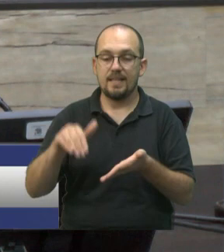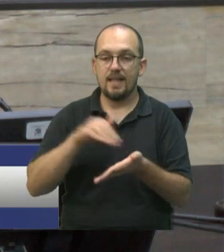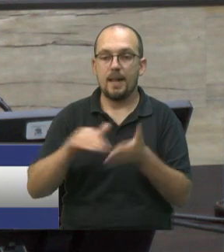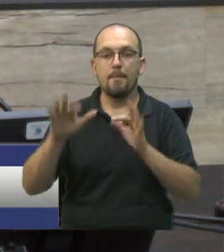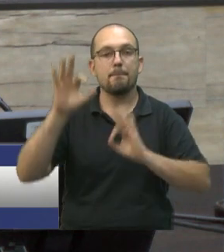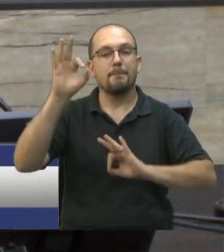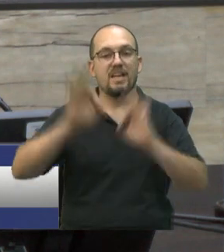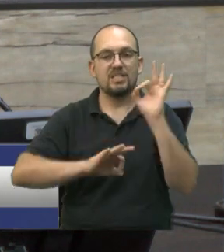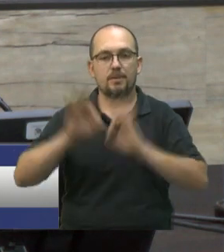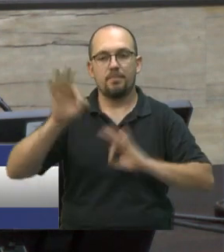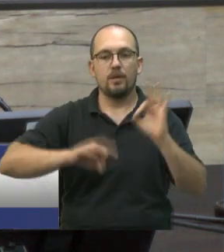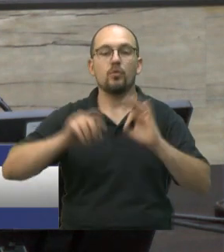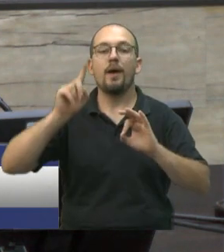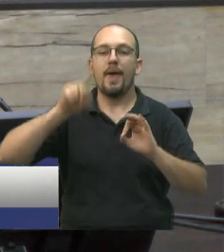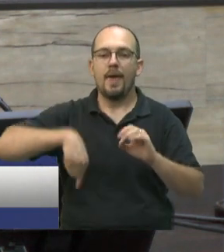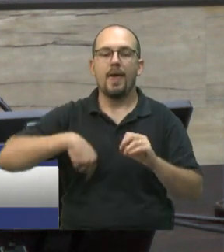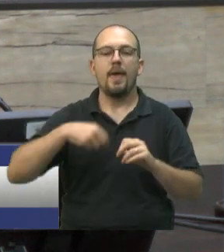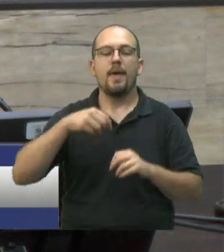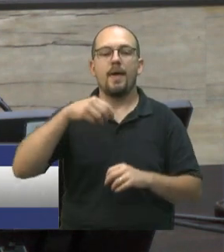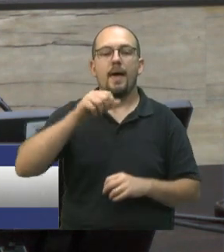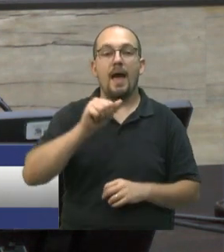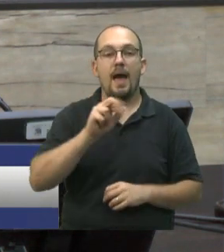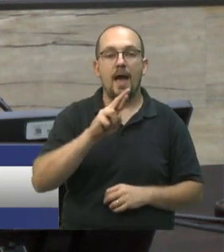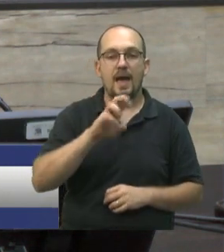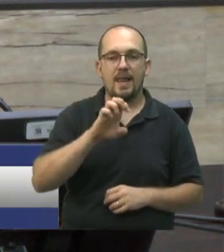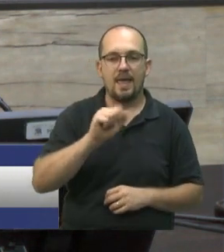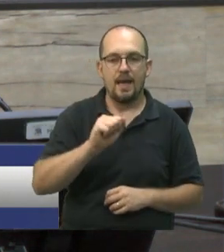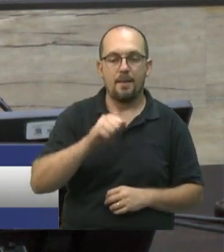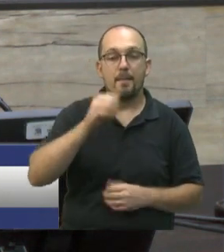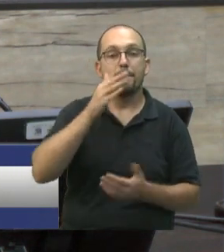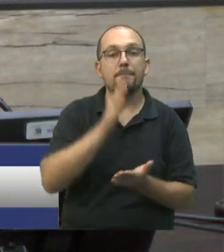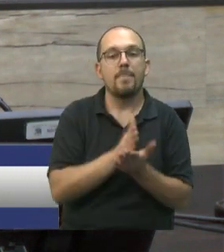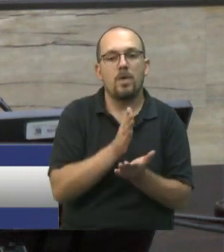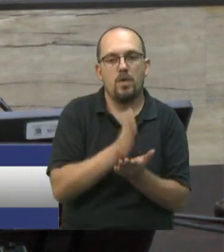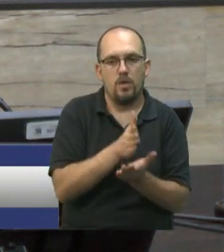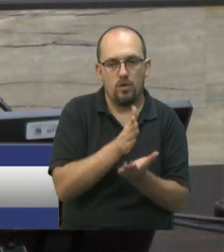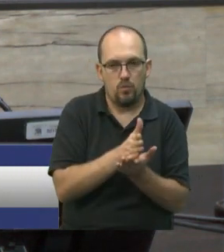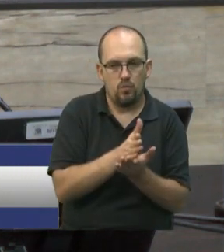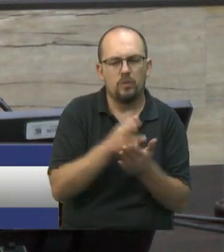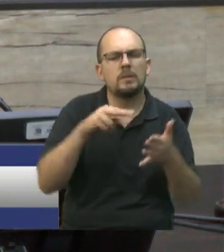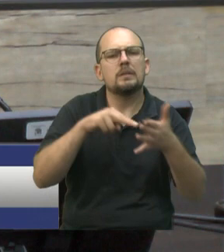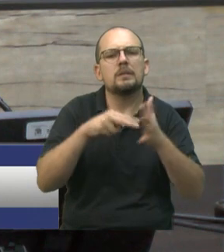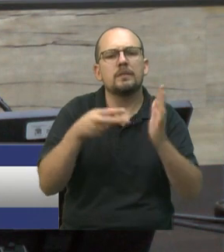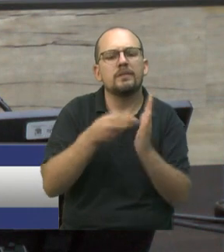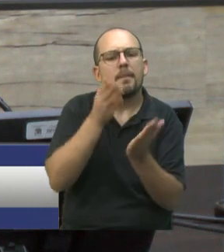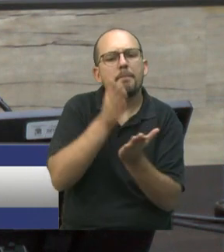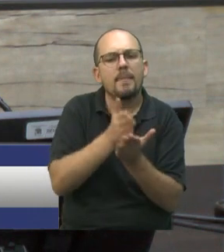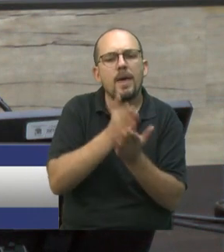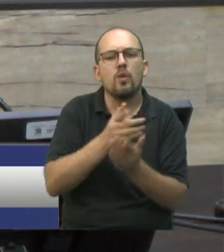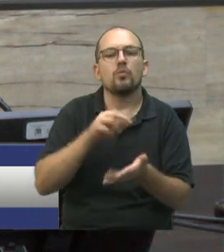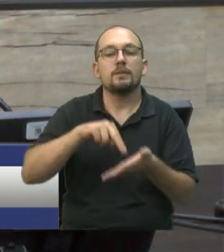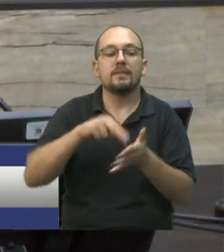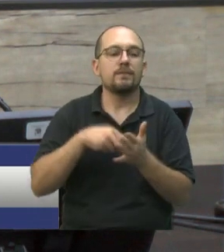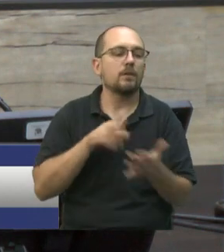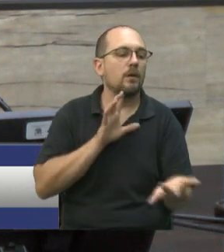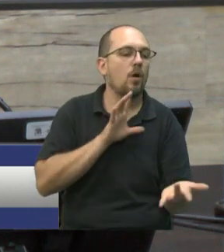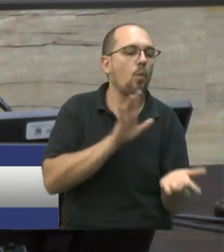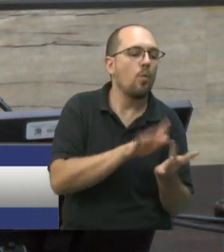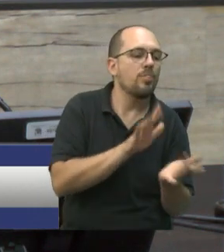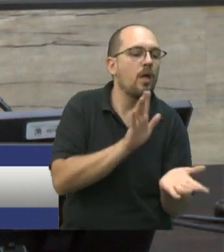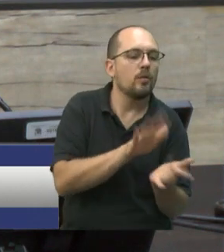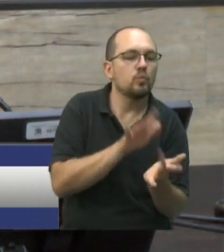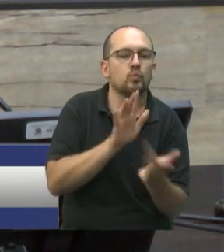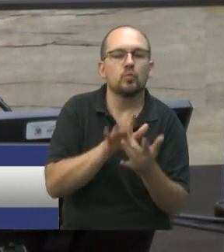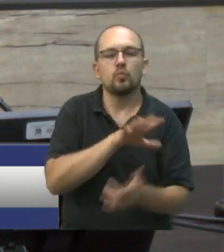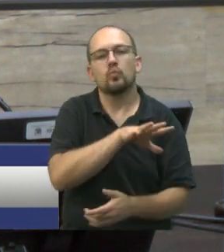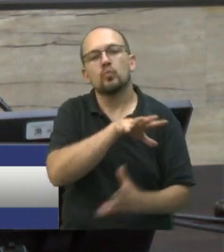está me permitindo a gente explicar, esclarecer para a população em geral. É uma área meio. Ela tem contato com todas as demais